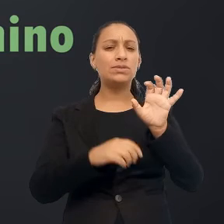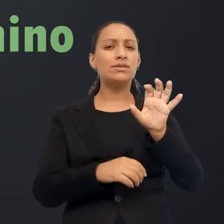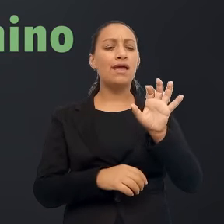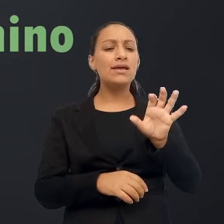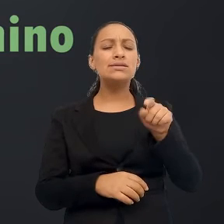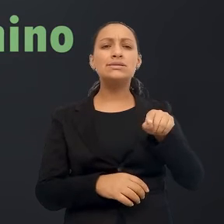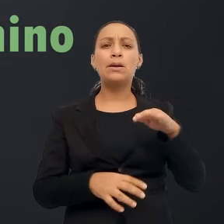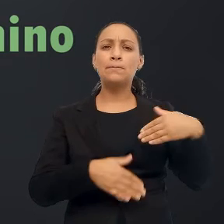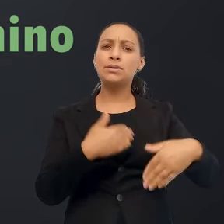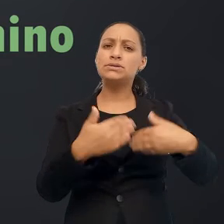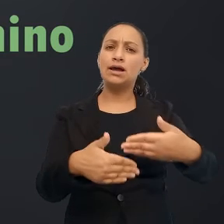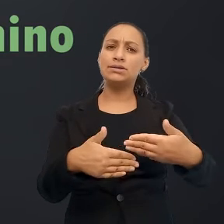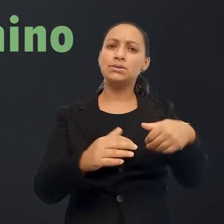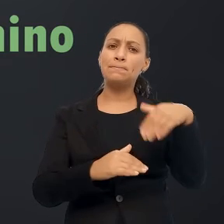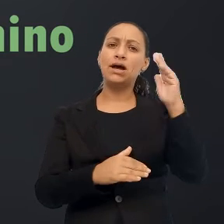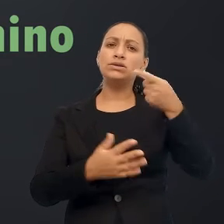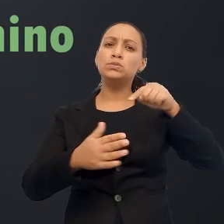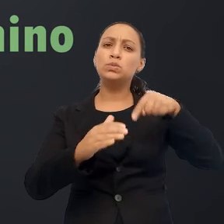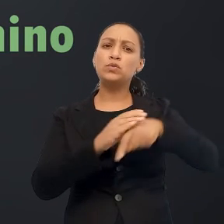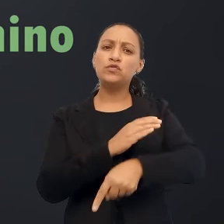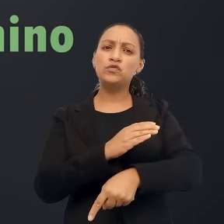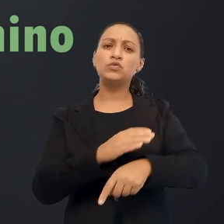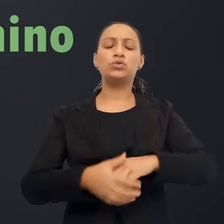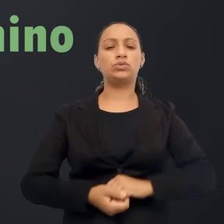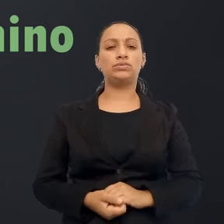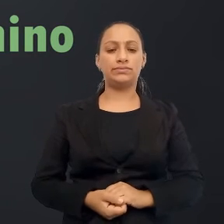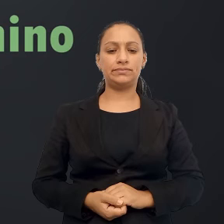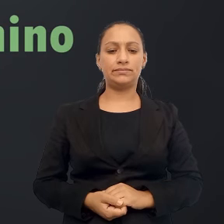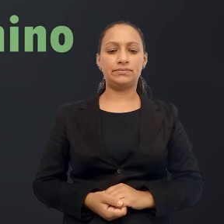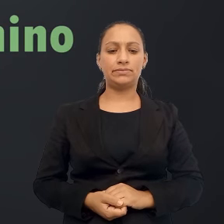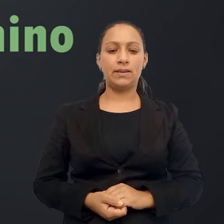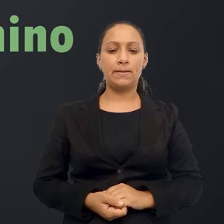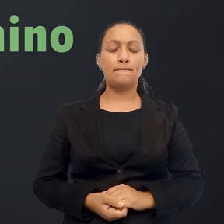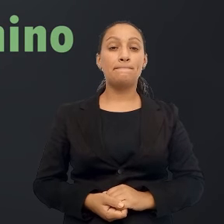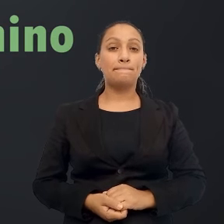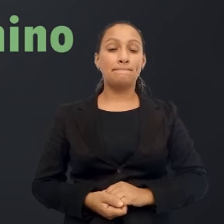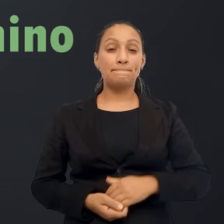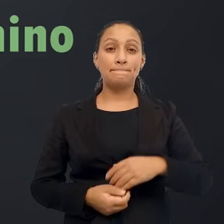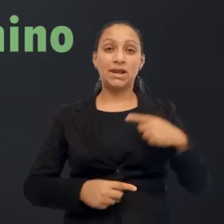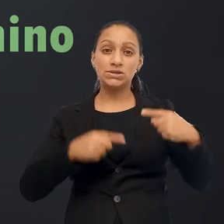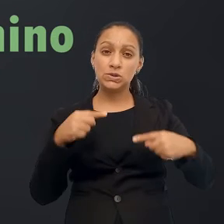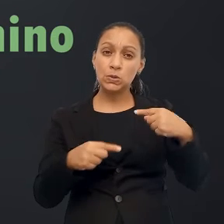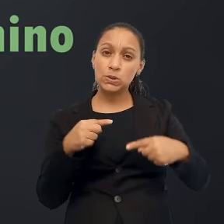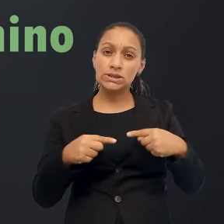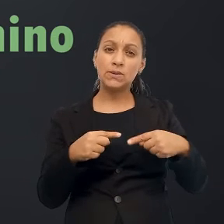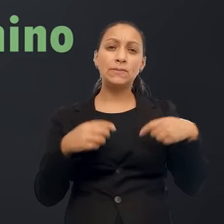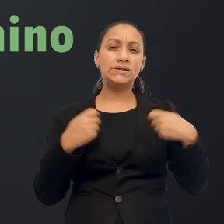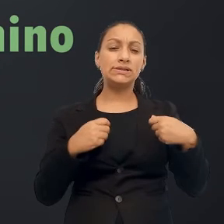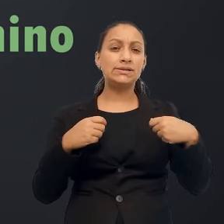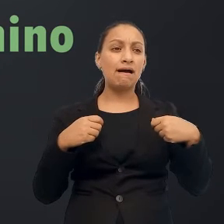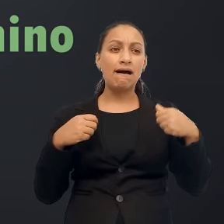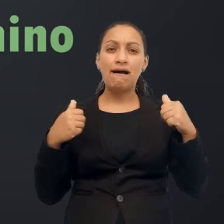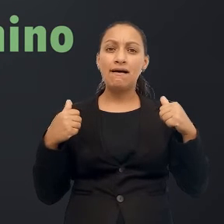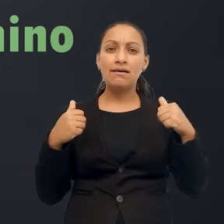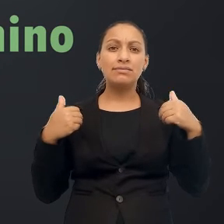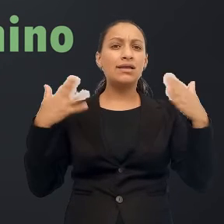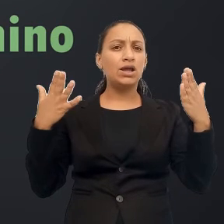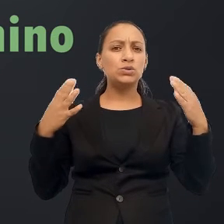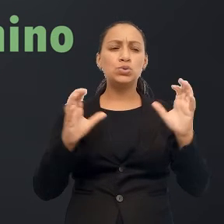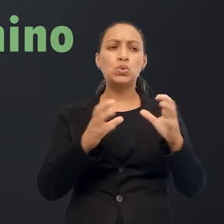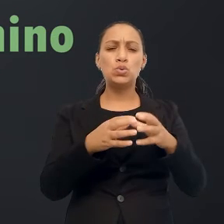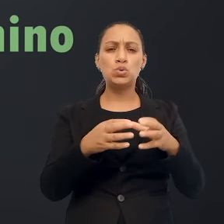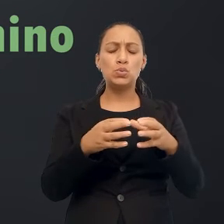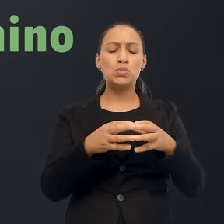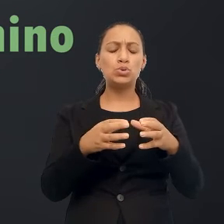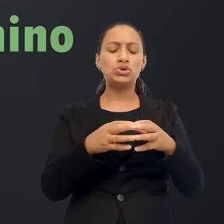processo, ele está muito mais profundo. Para mim, a discussão tem que ir para além de um grupo de mulheres